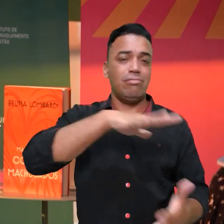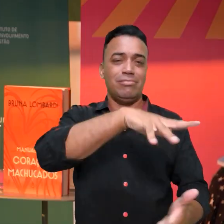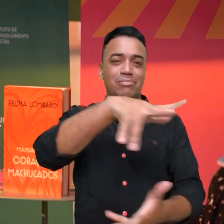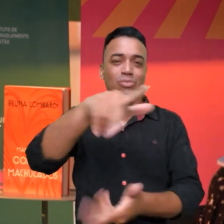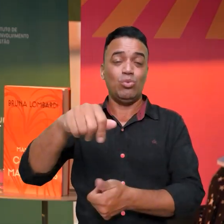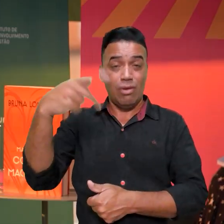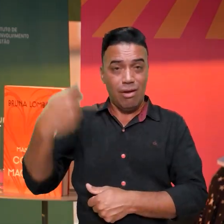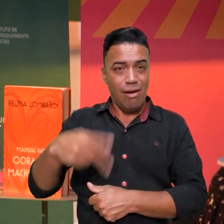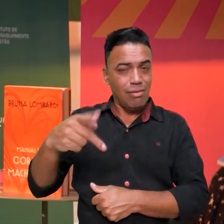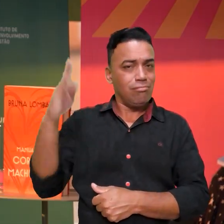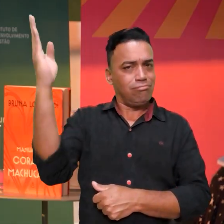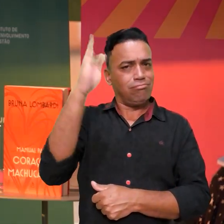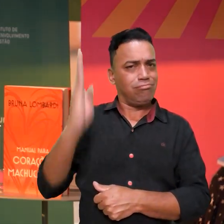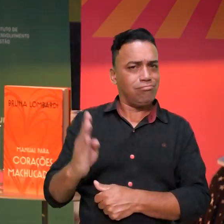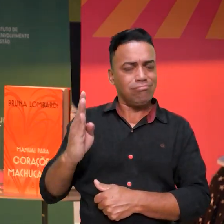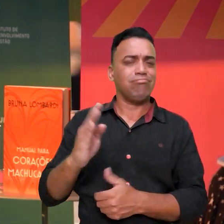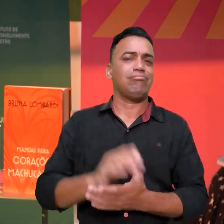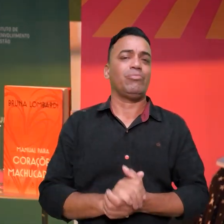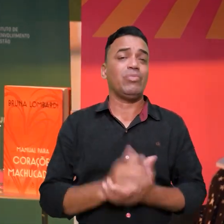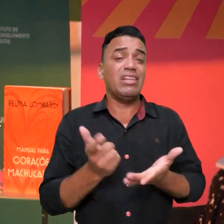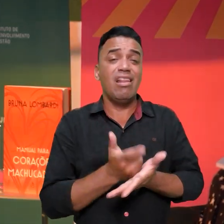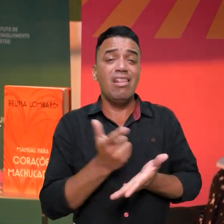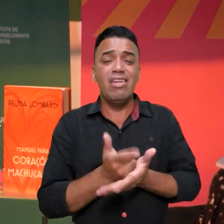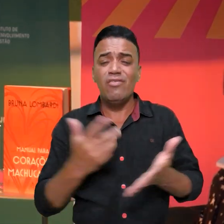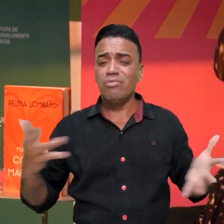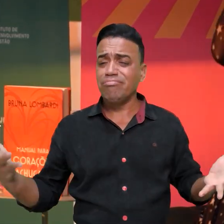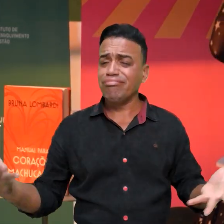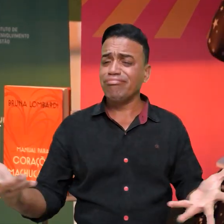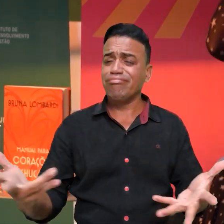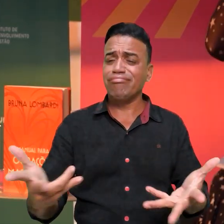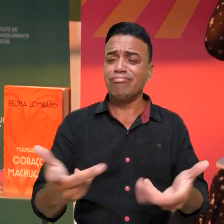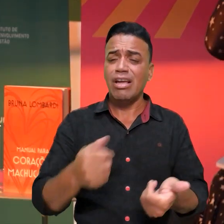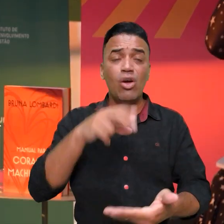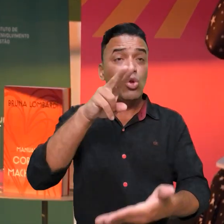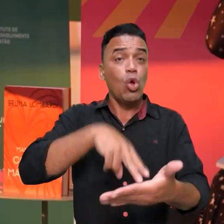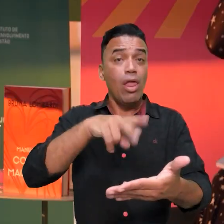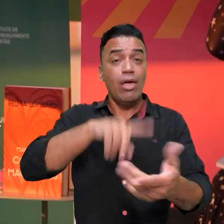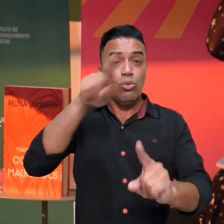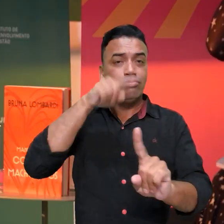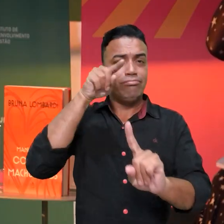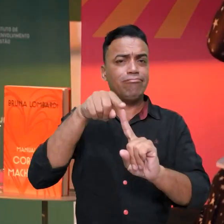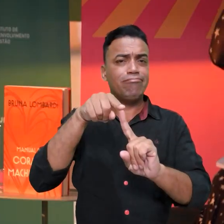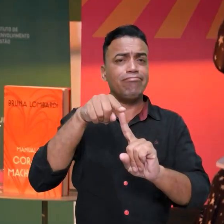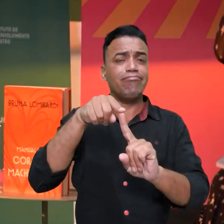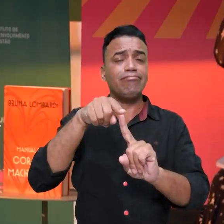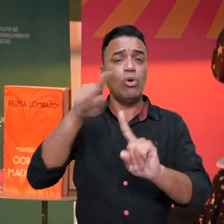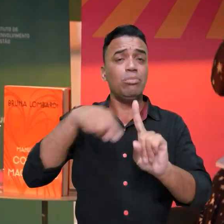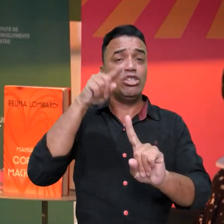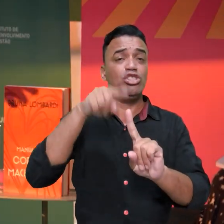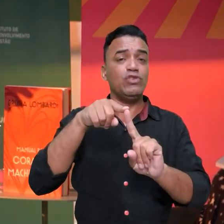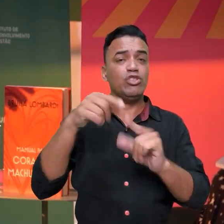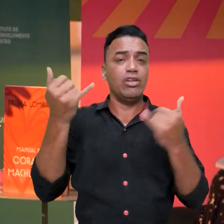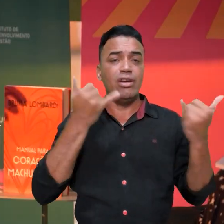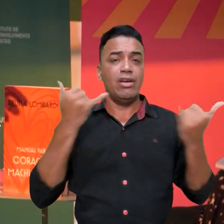brasileira. O livro é brilhante e eu estou lendo ele com um objetivo, que é o objetivo de me